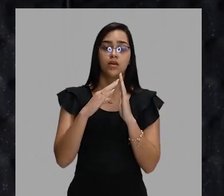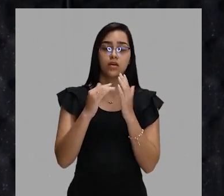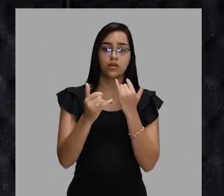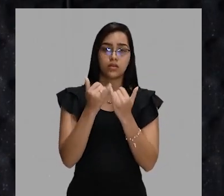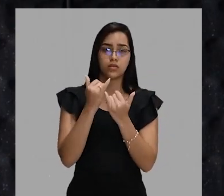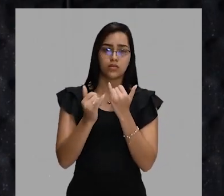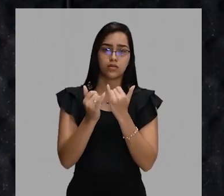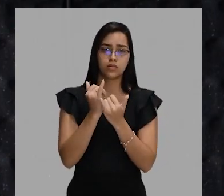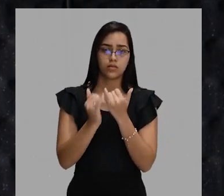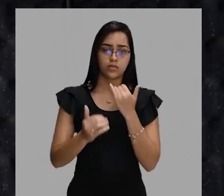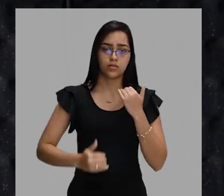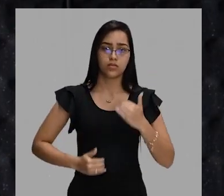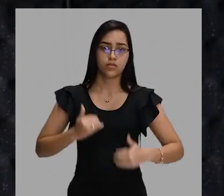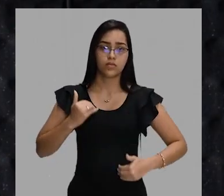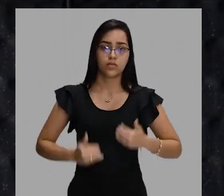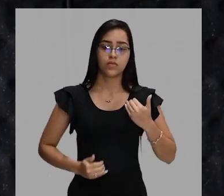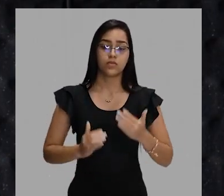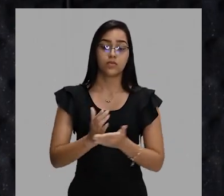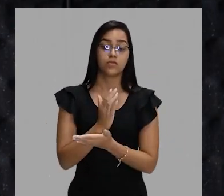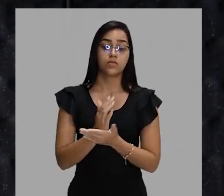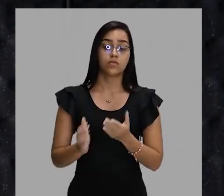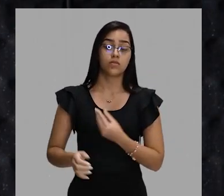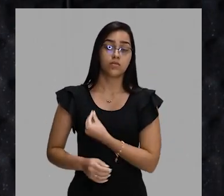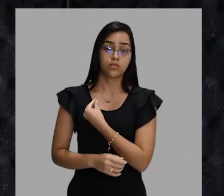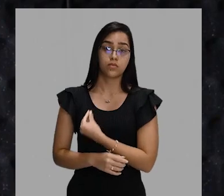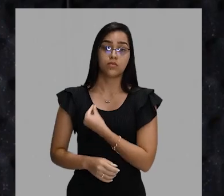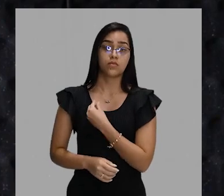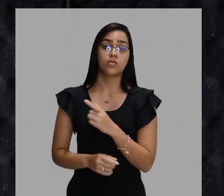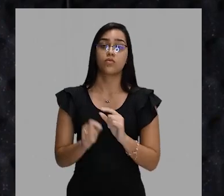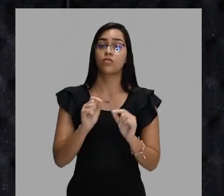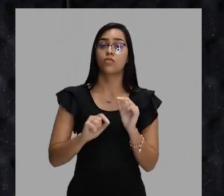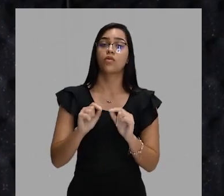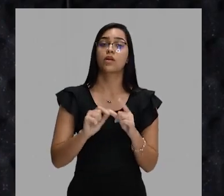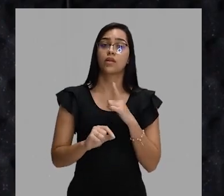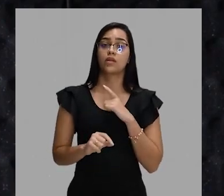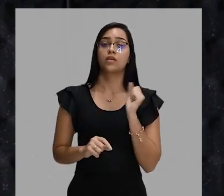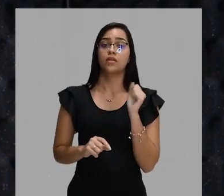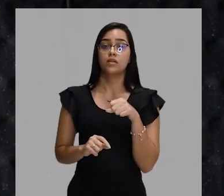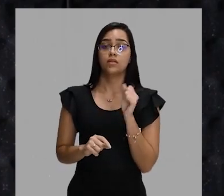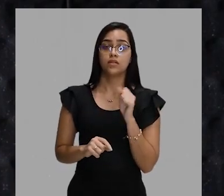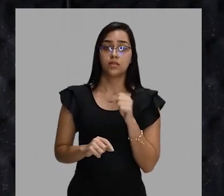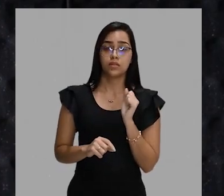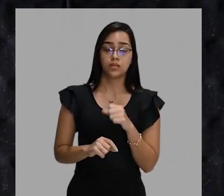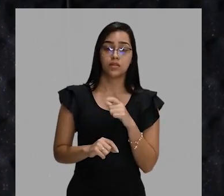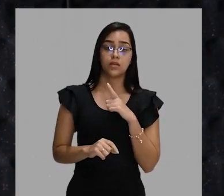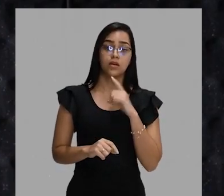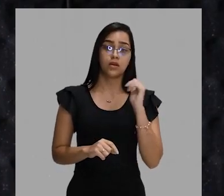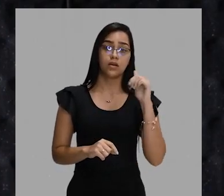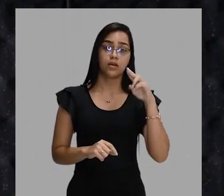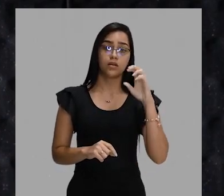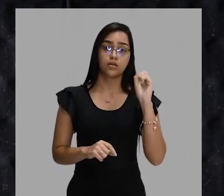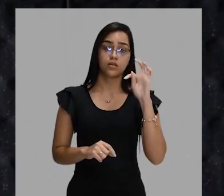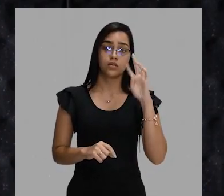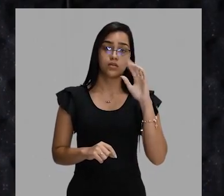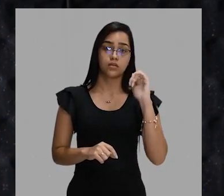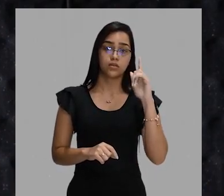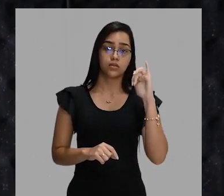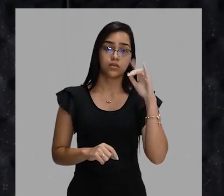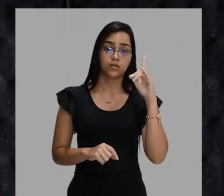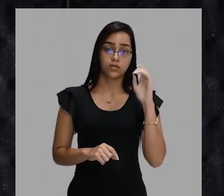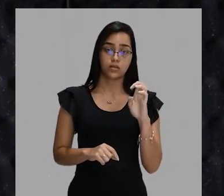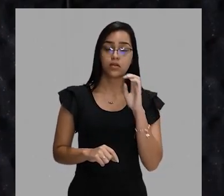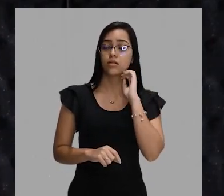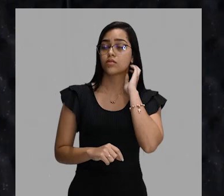entre os órgãos de alguns seres vivos constituem como indício de que exista ancestralidade entre esses